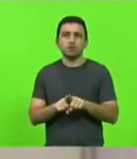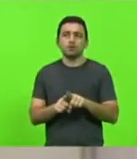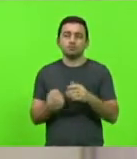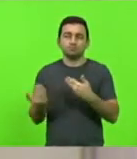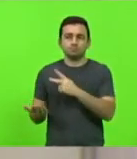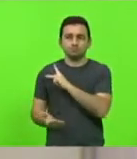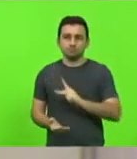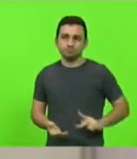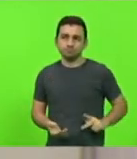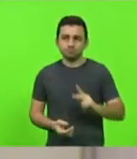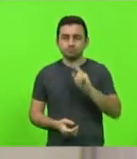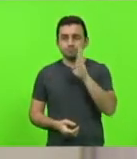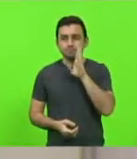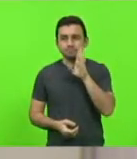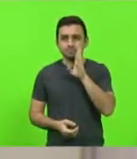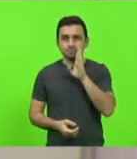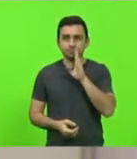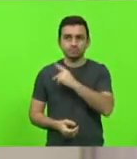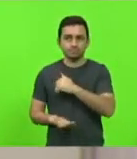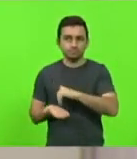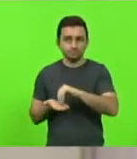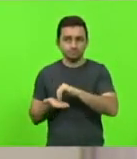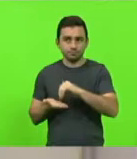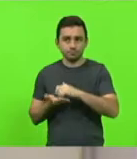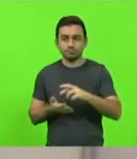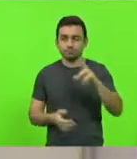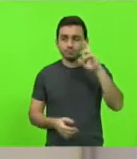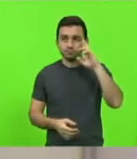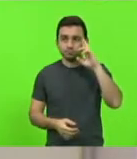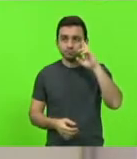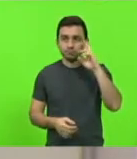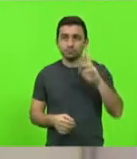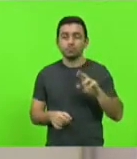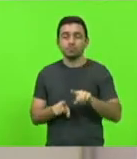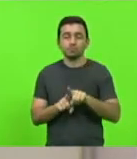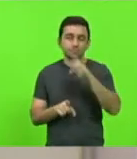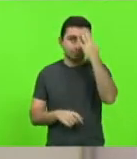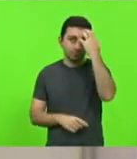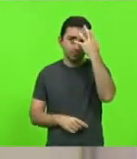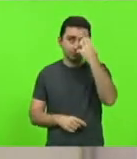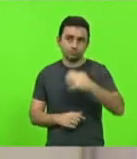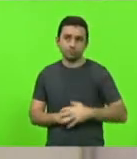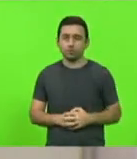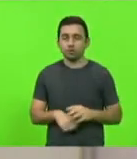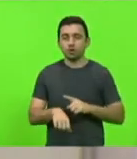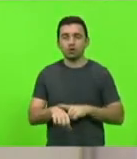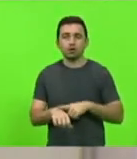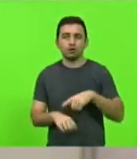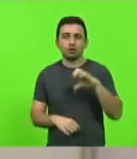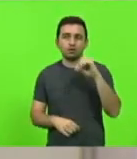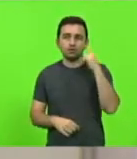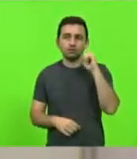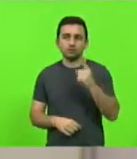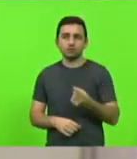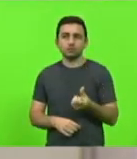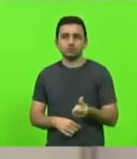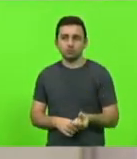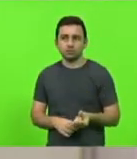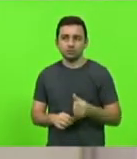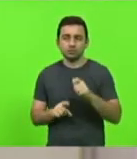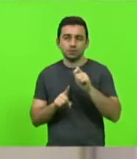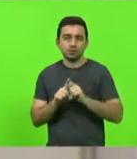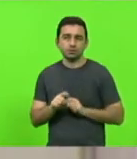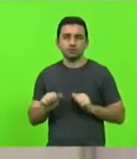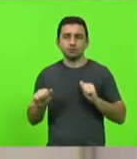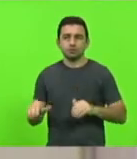Berlanda, secretarias, deputados Rodrigo Minotto e Ismael dos Santos. Às 9 horas do dia 16 do mês de setembro